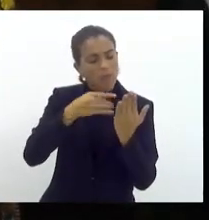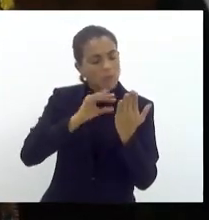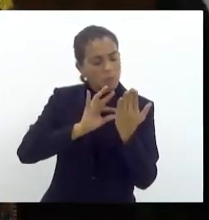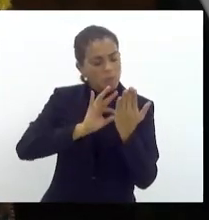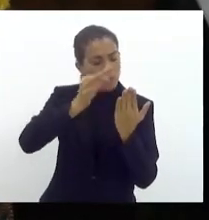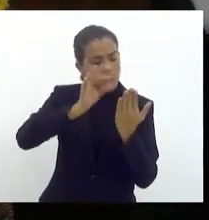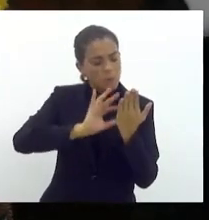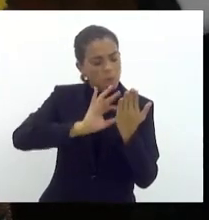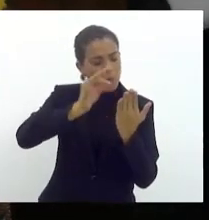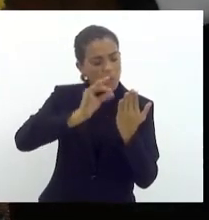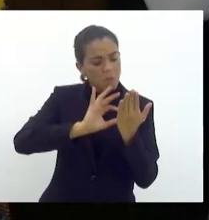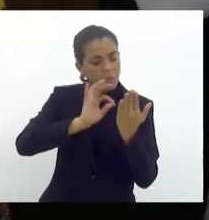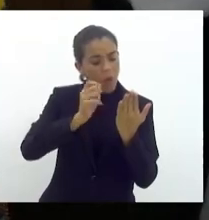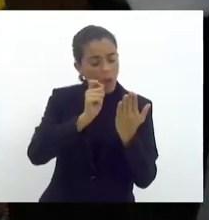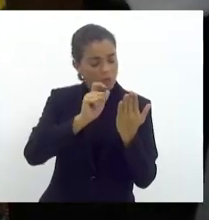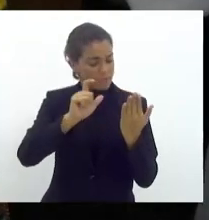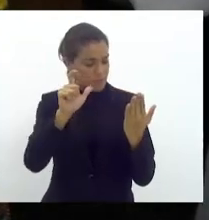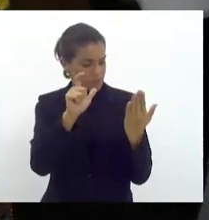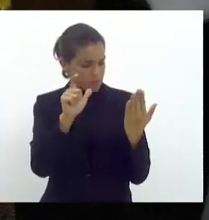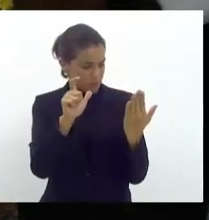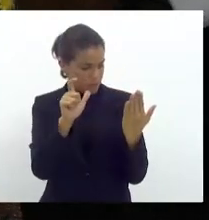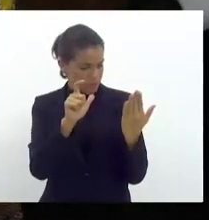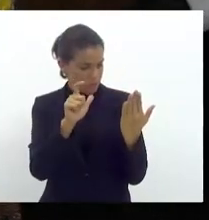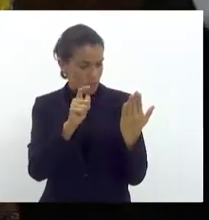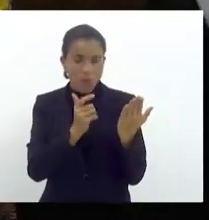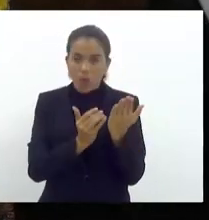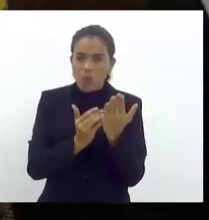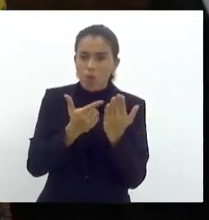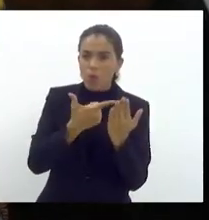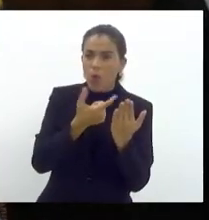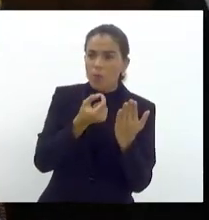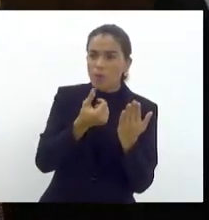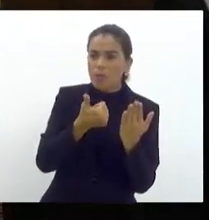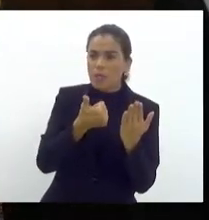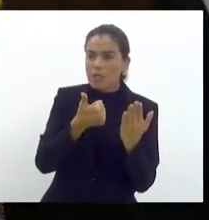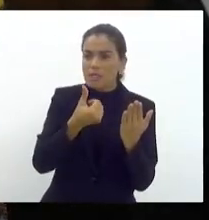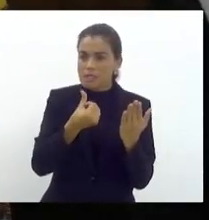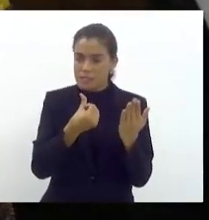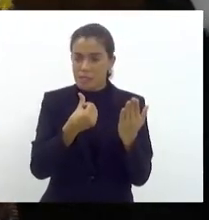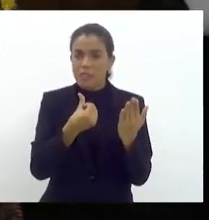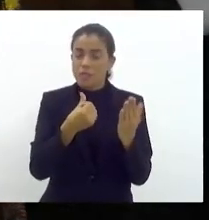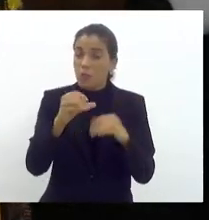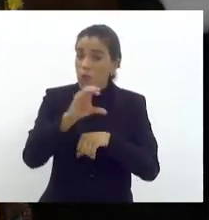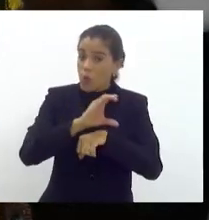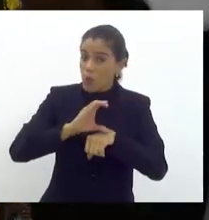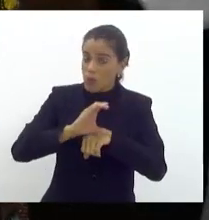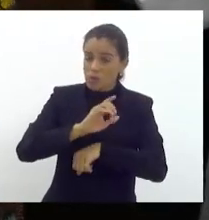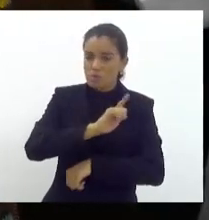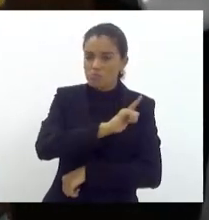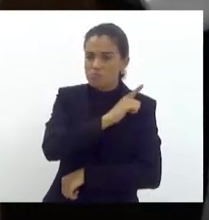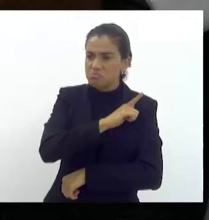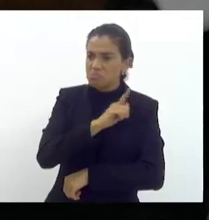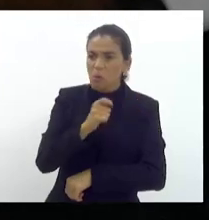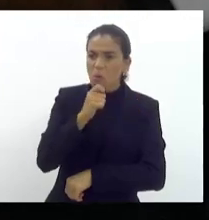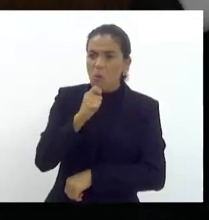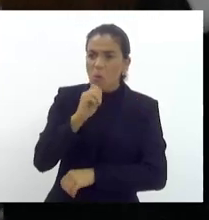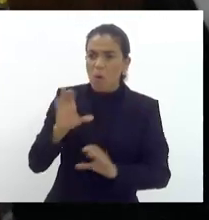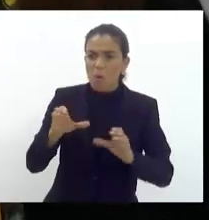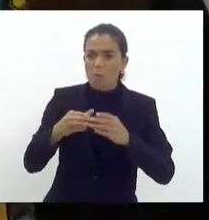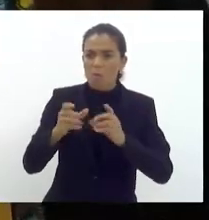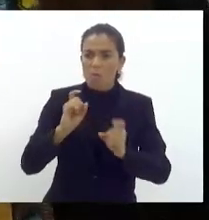defensoria pública nos alertou que desde 2016 o conselho gestor não se reúne